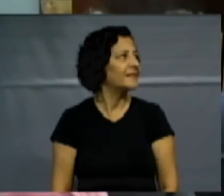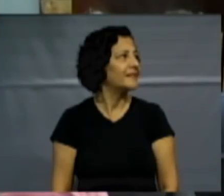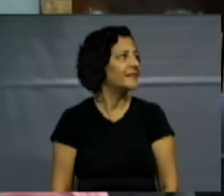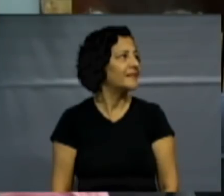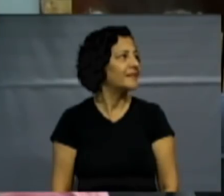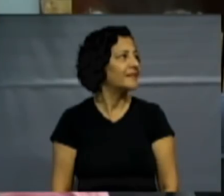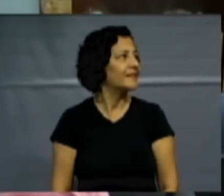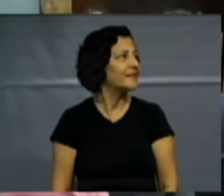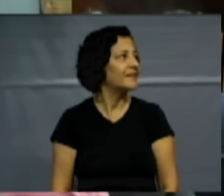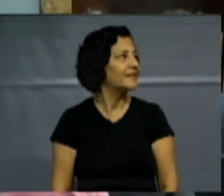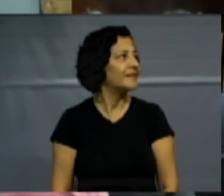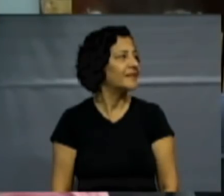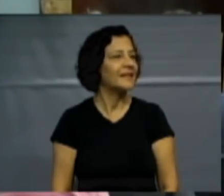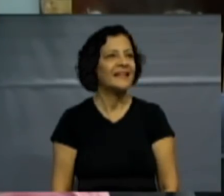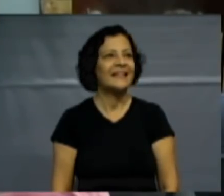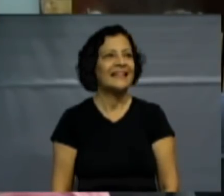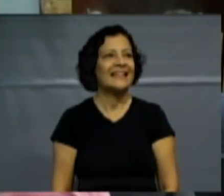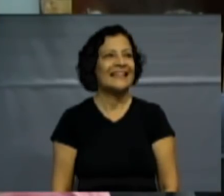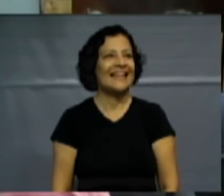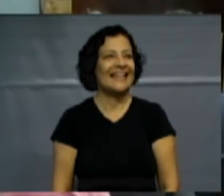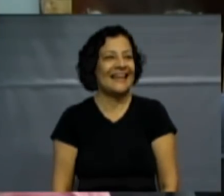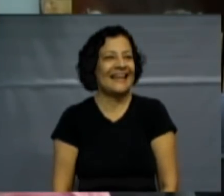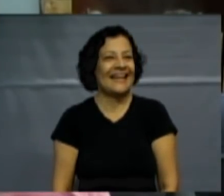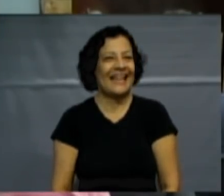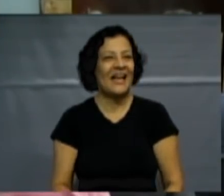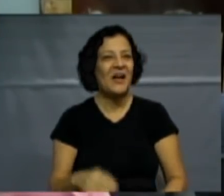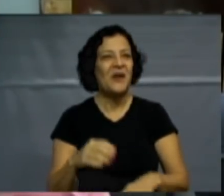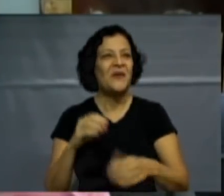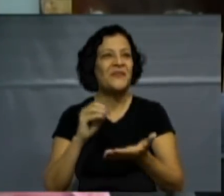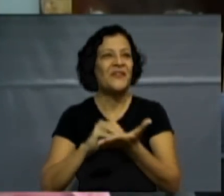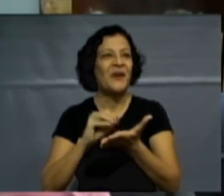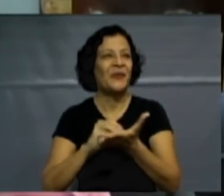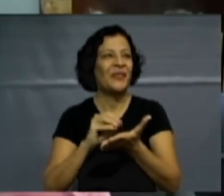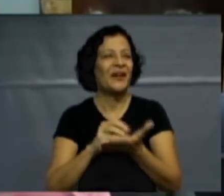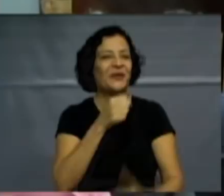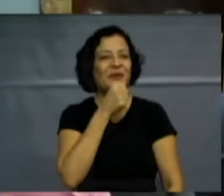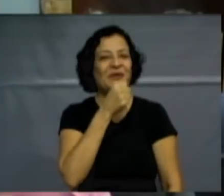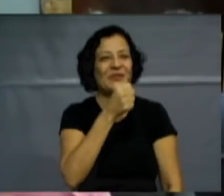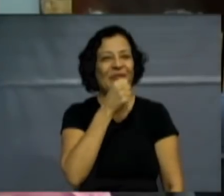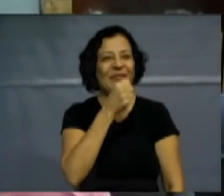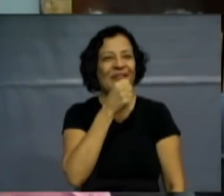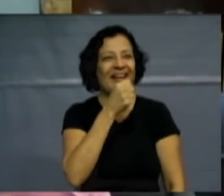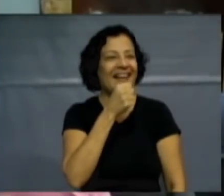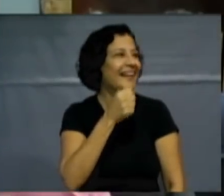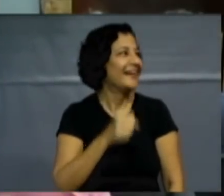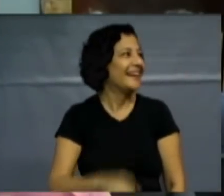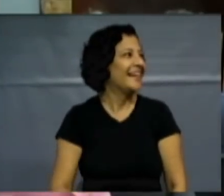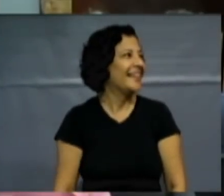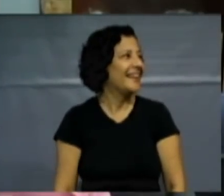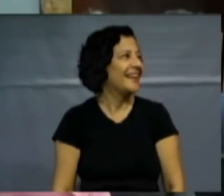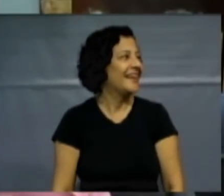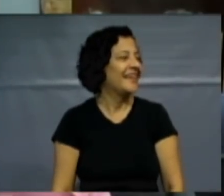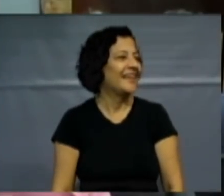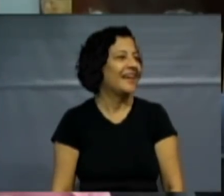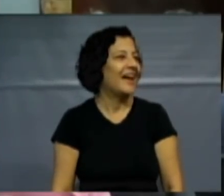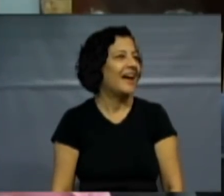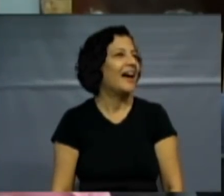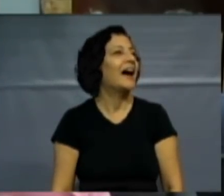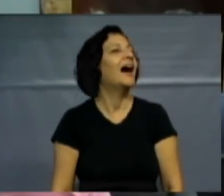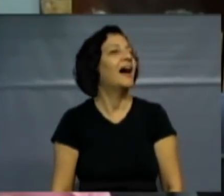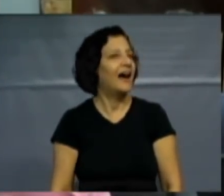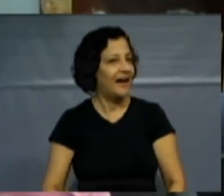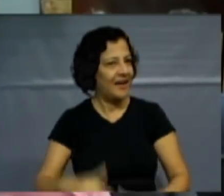Só vou complementar. Ô, Valde. Tá longe do microfone, né? O negócio hoje tá... Agora tá, gente?